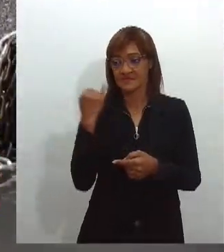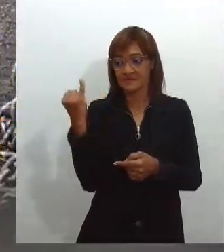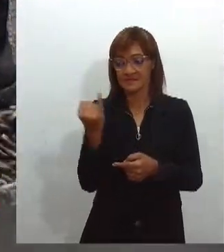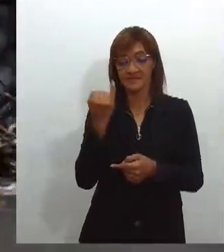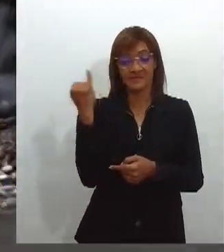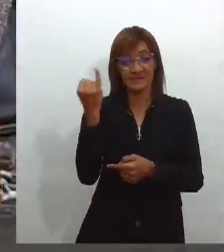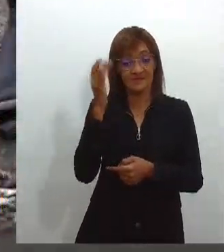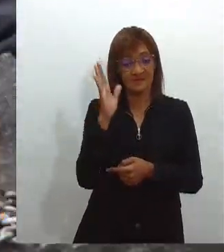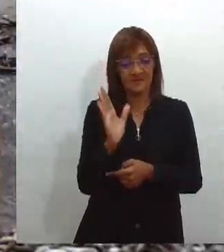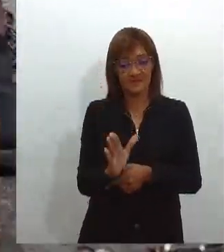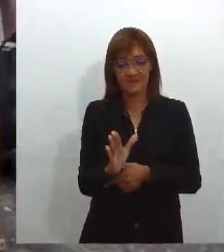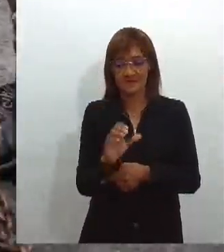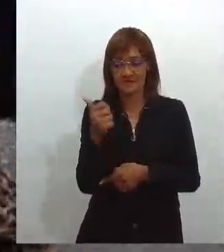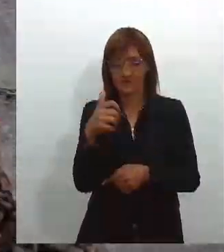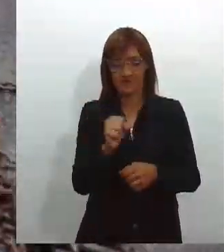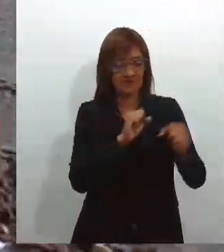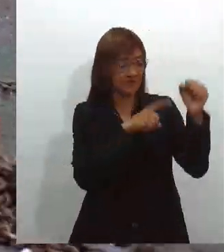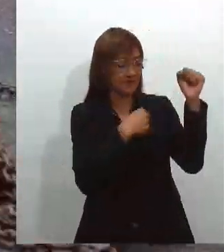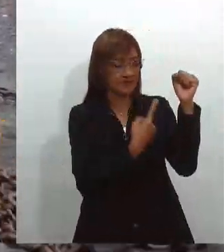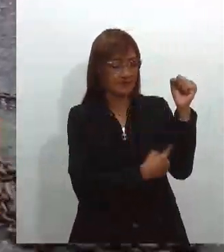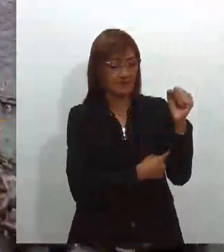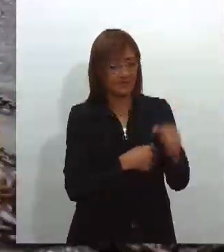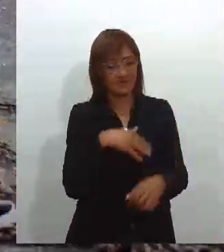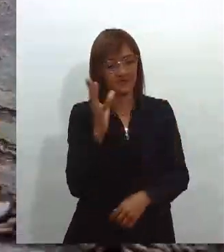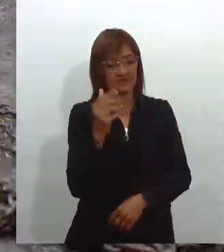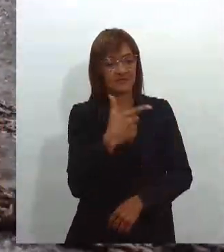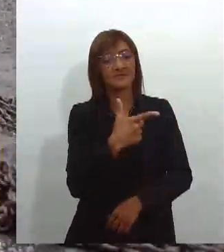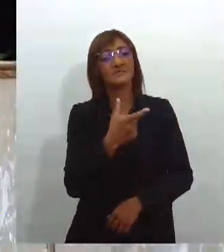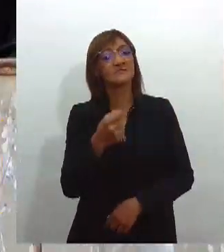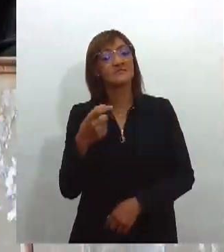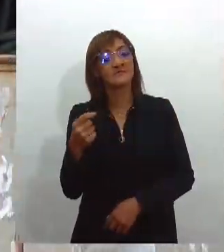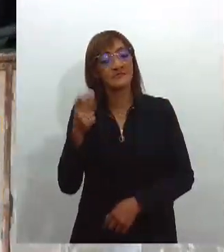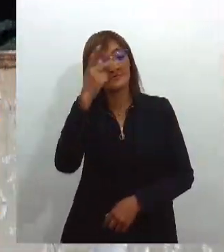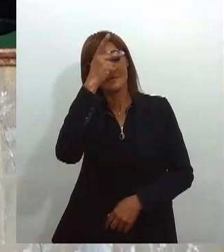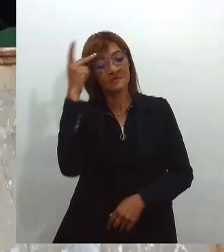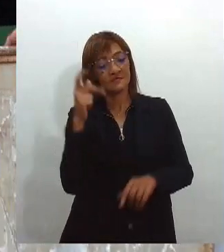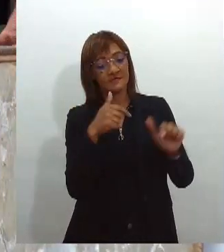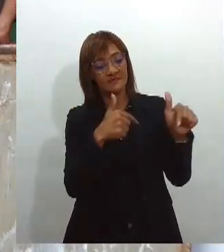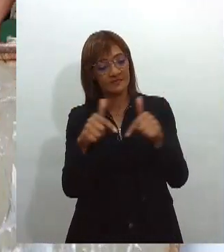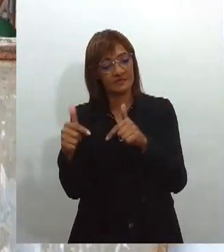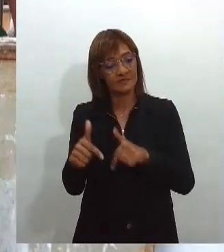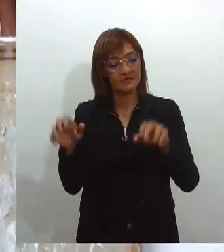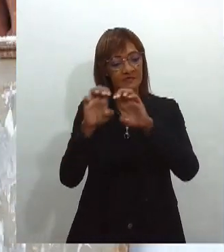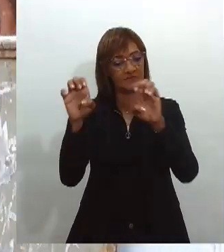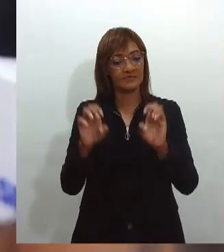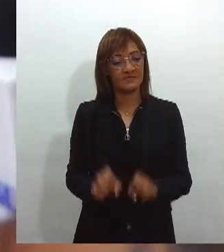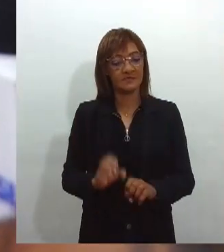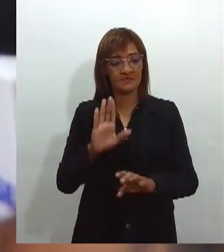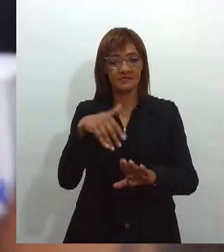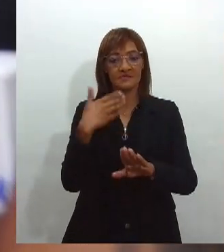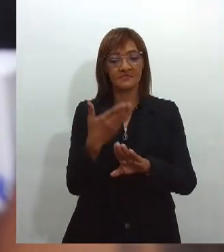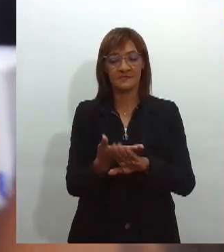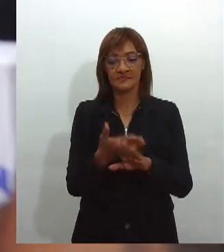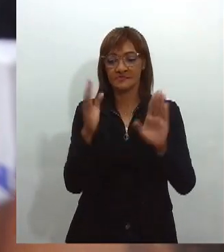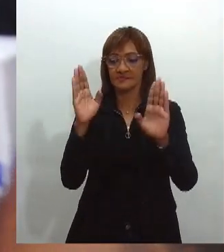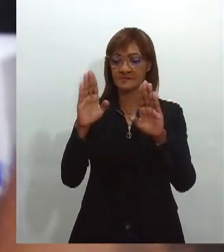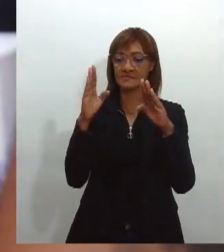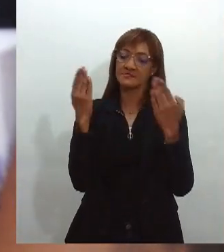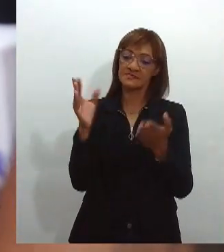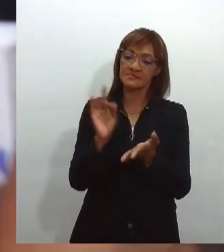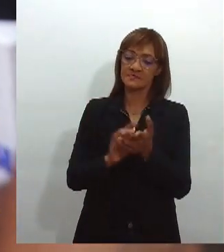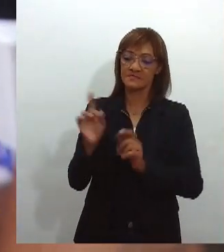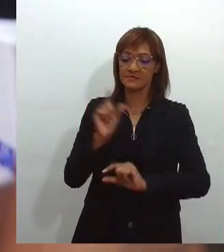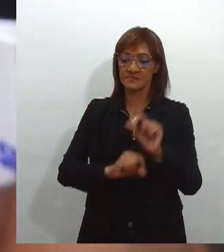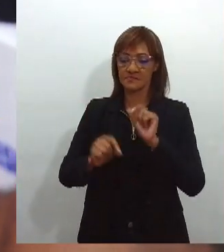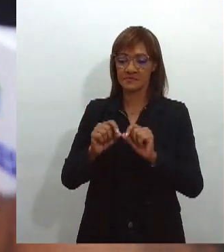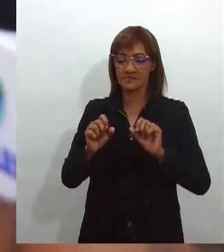que envolve mais de 200 pessoas trabalhando desde a estrutura até a realização do evento. Essa dedicação demonstra